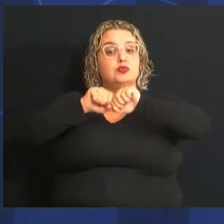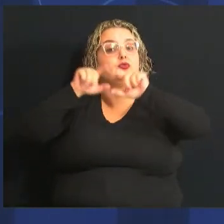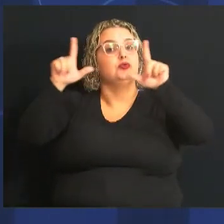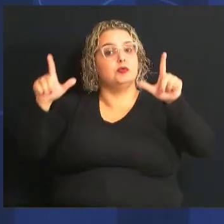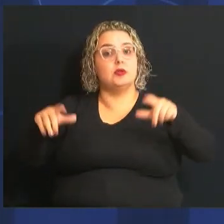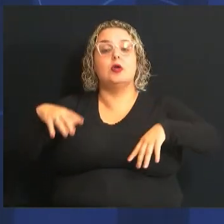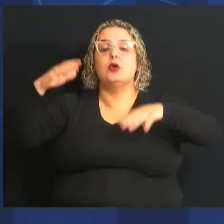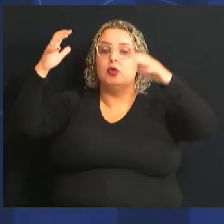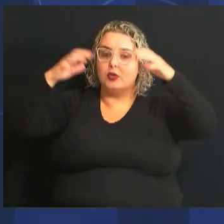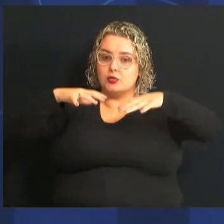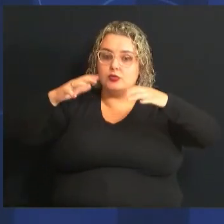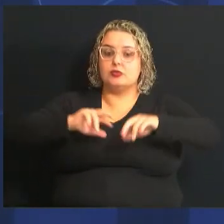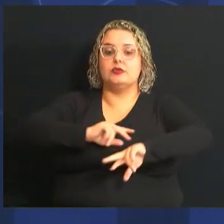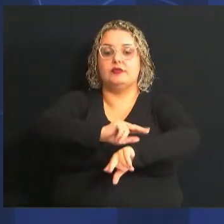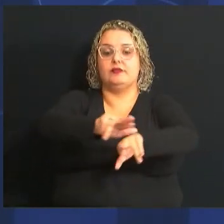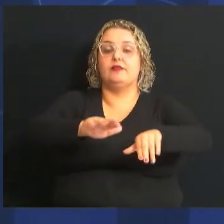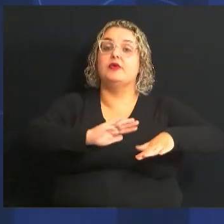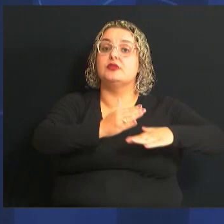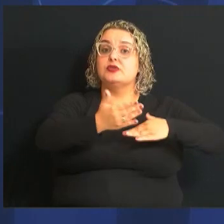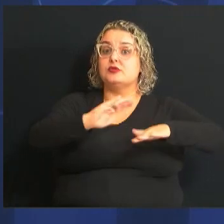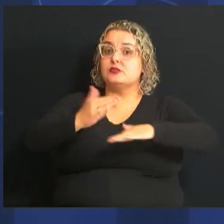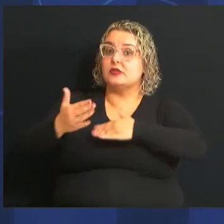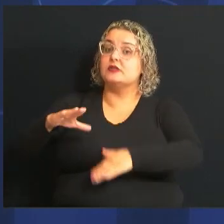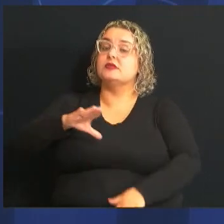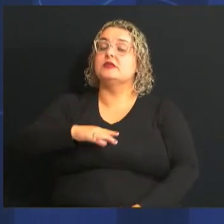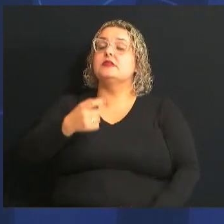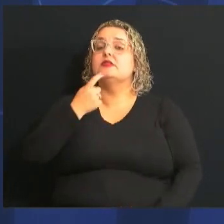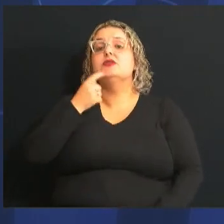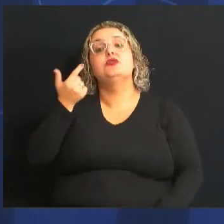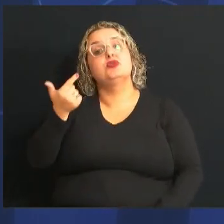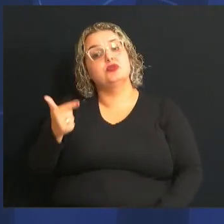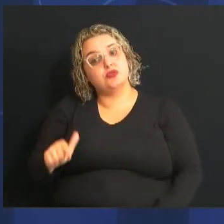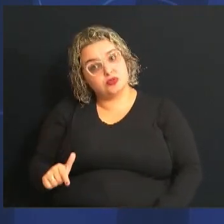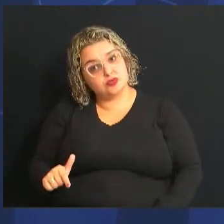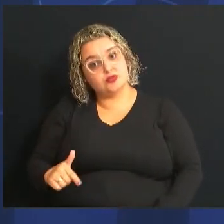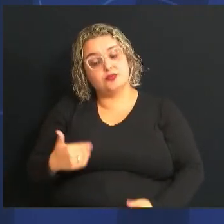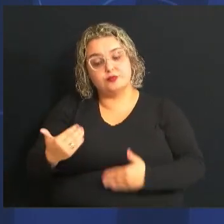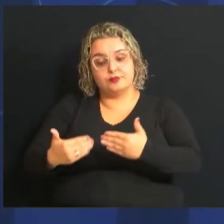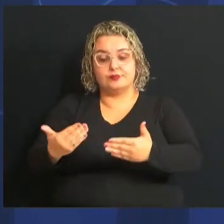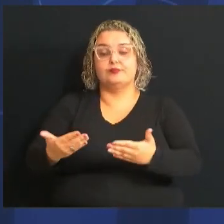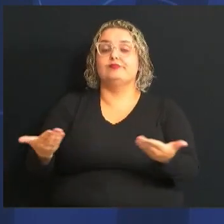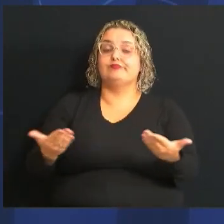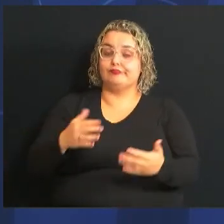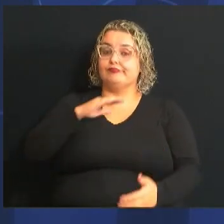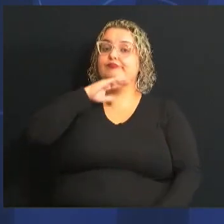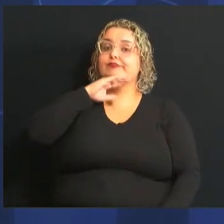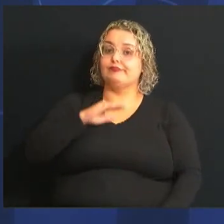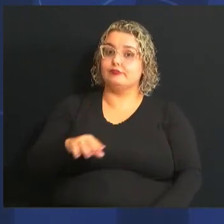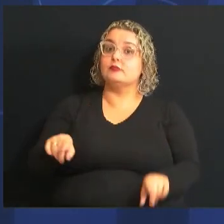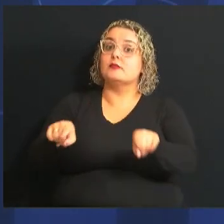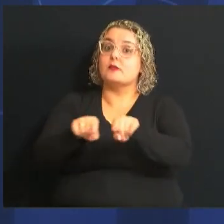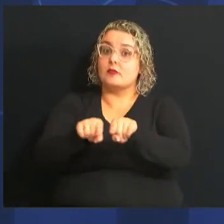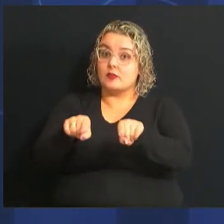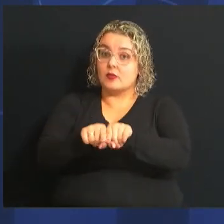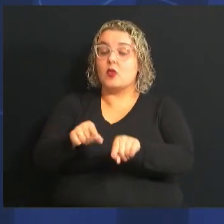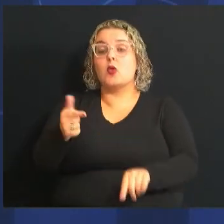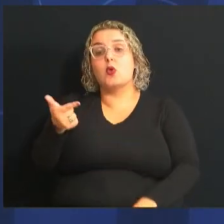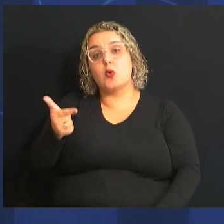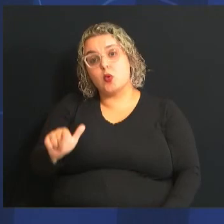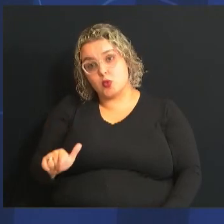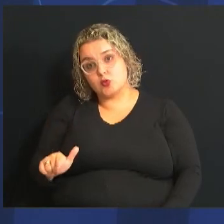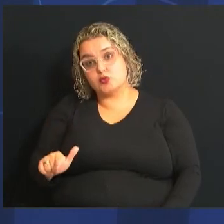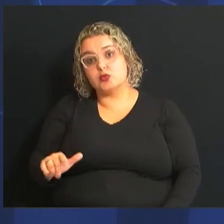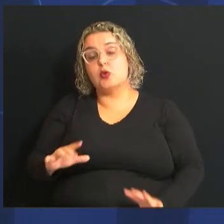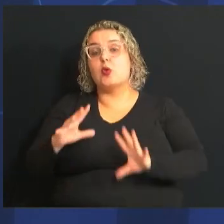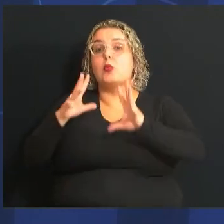chove em muitos bairros aqui da cidade de Campinas, segue essa previsão para agora à tarde e também deve seguir por toda